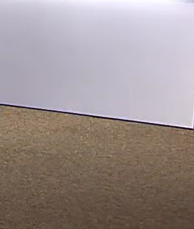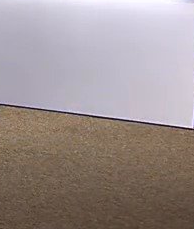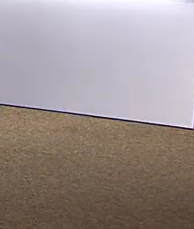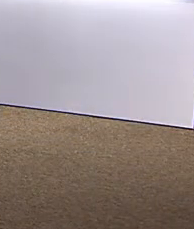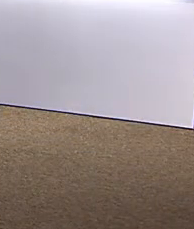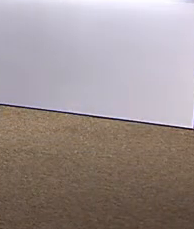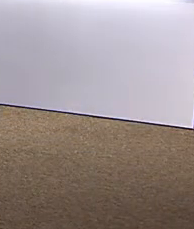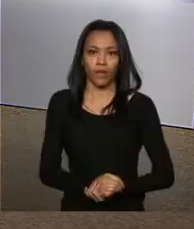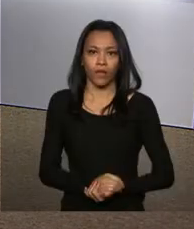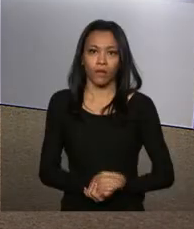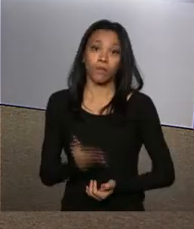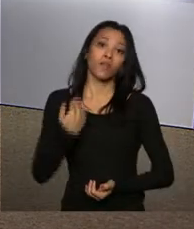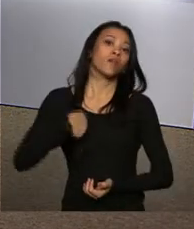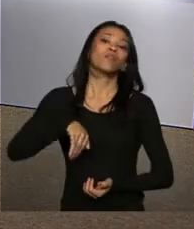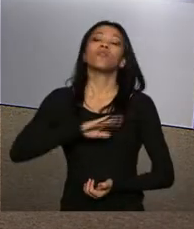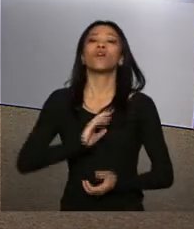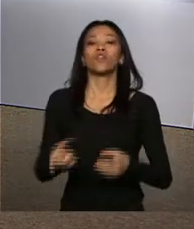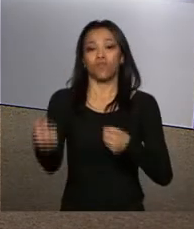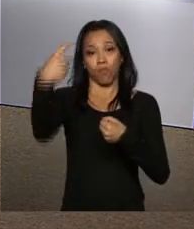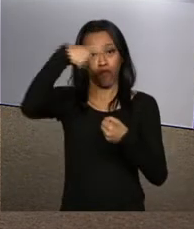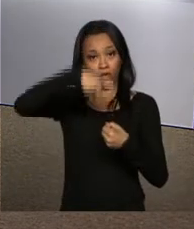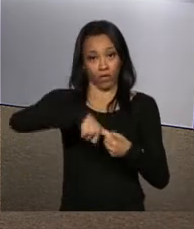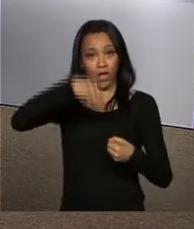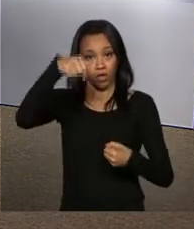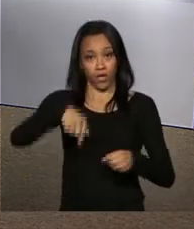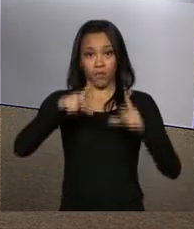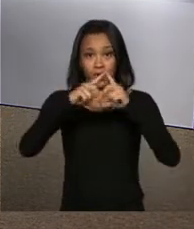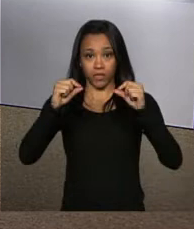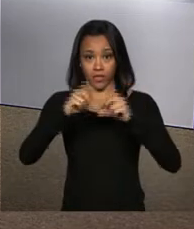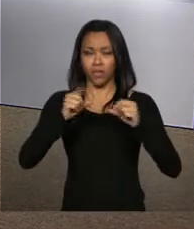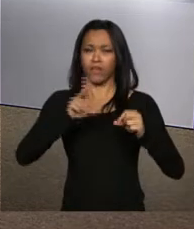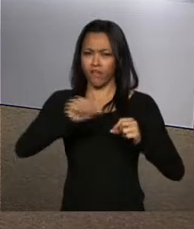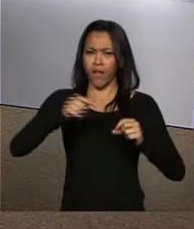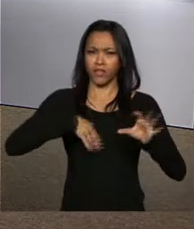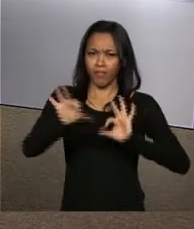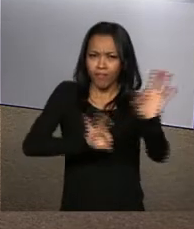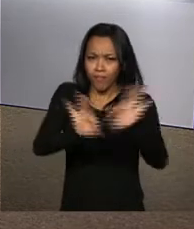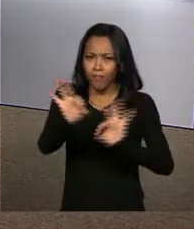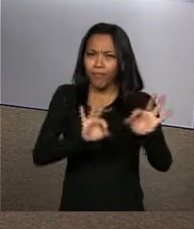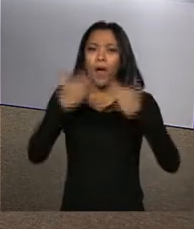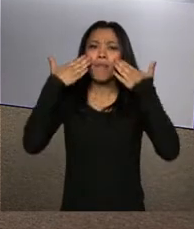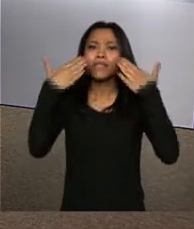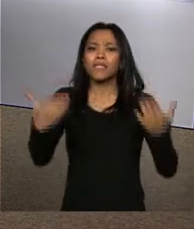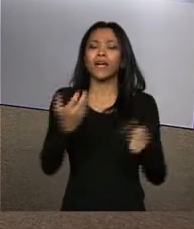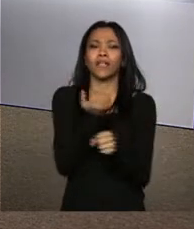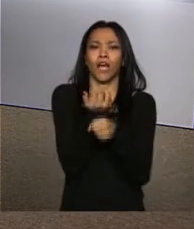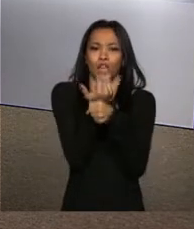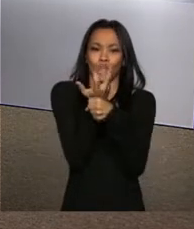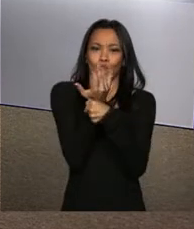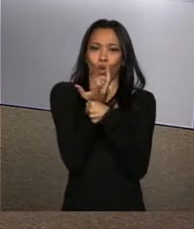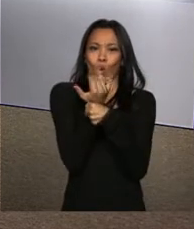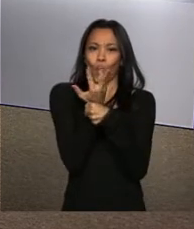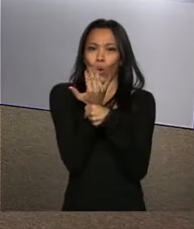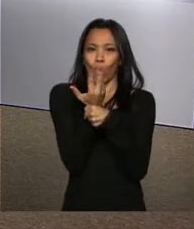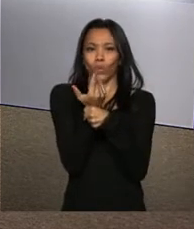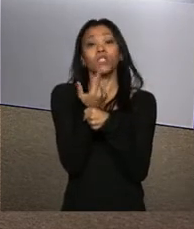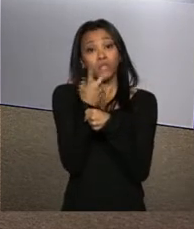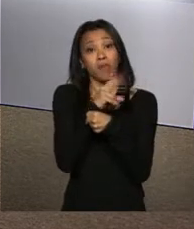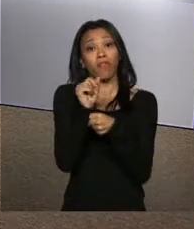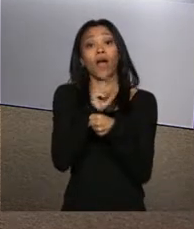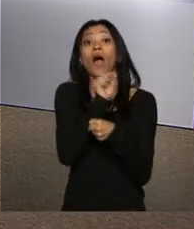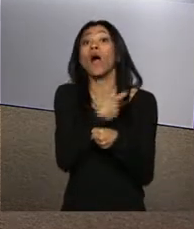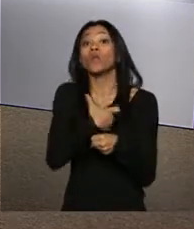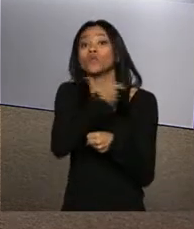E nós vamos voltar ao vivo ao setor militar urbano aqui em Brasília, onde será apresentada a tocha olímpica. Também será divulgado o roteiro que ela vai percorrer